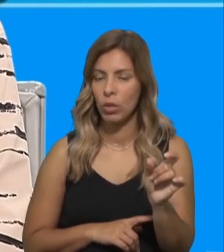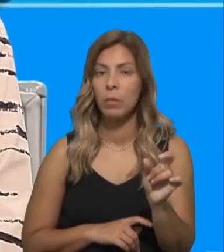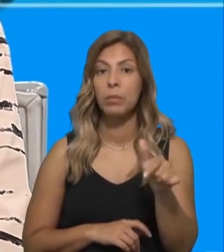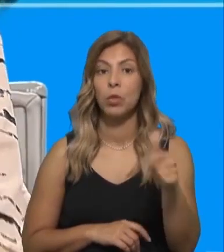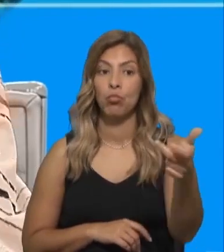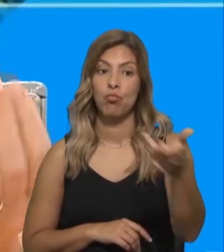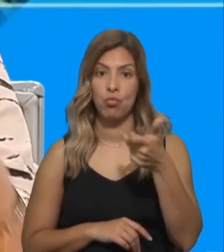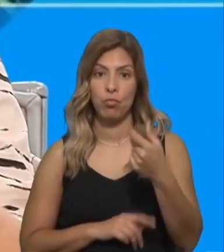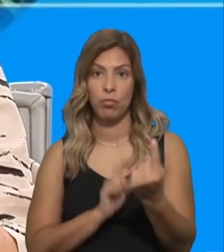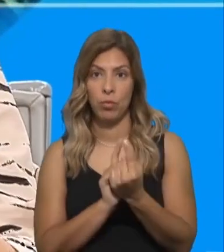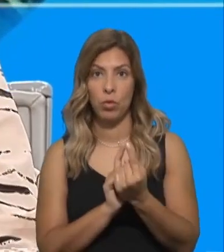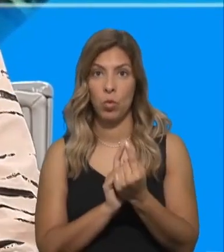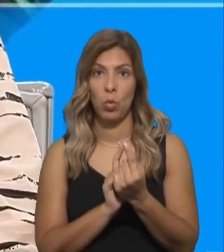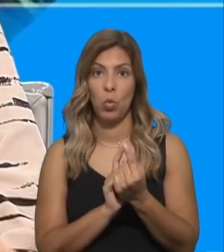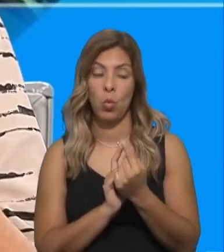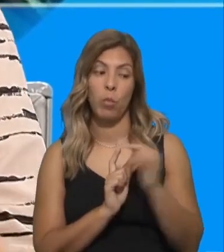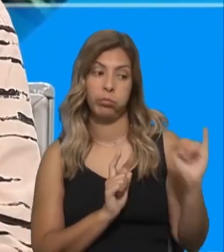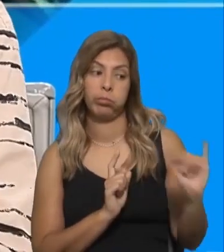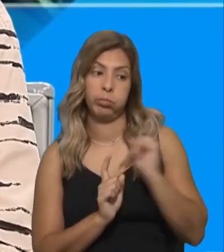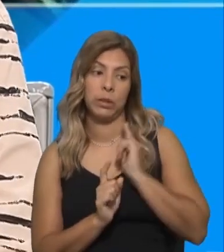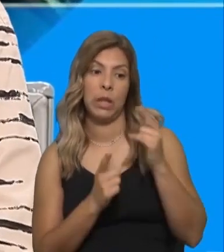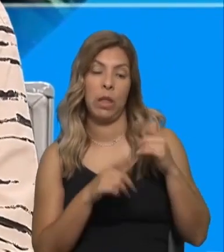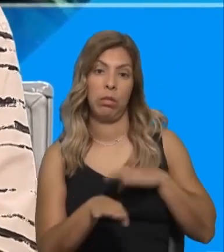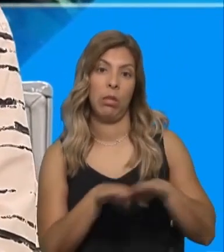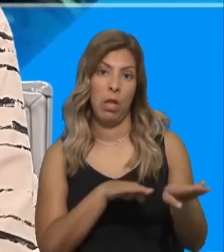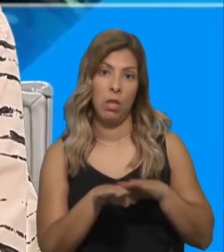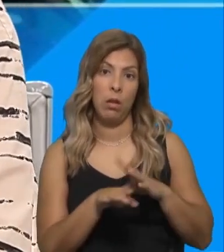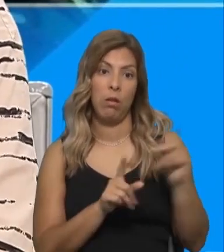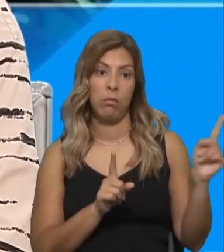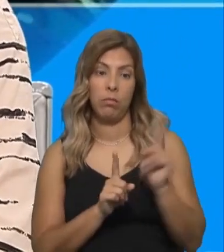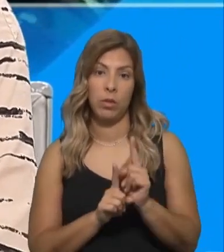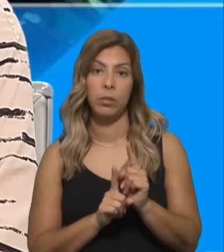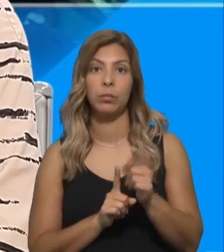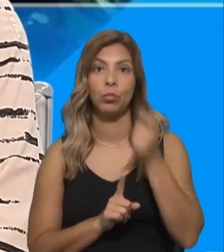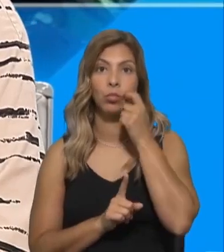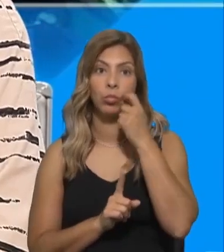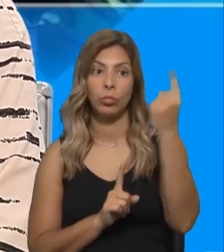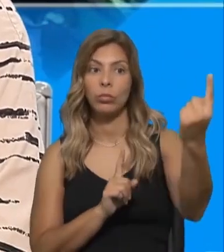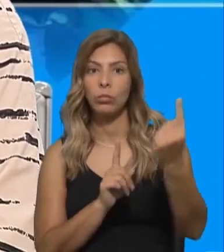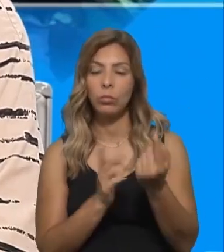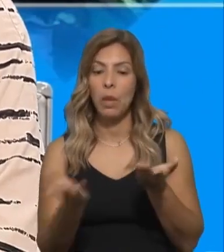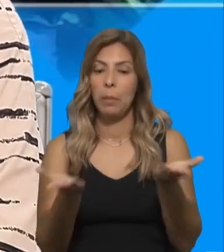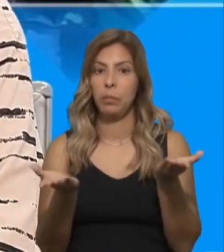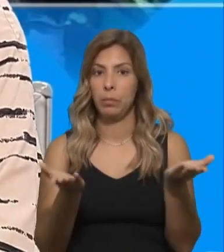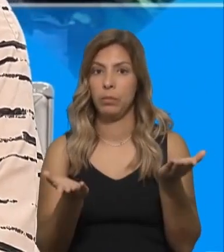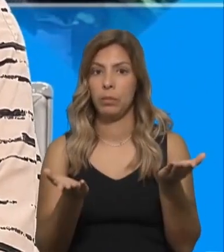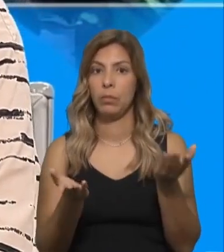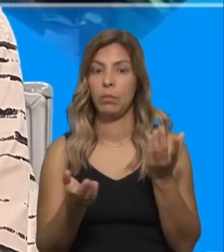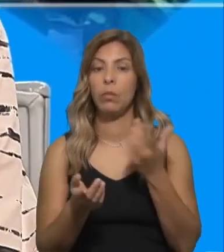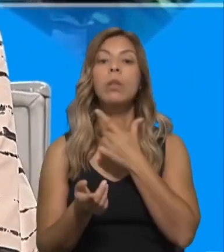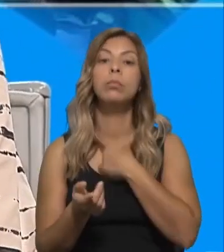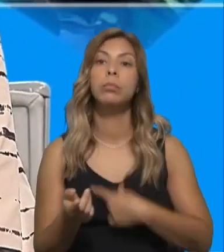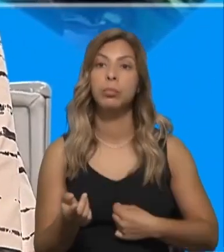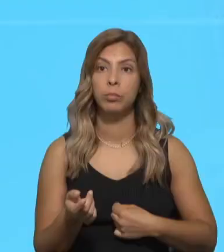a minha vez, vinha de um colega italiano e havia um destes monsenhores atrás que tinha uma bandeja com terços que